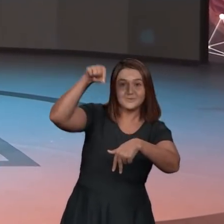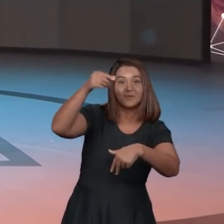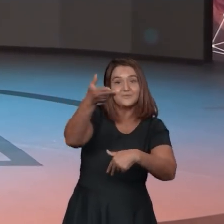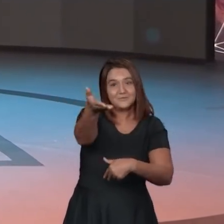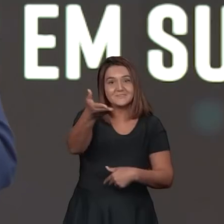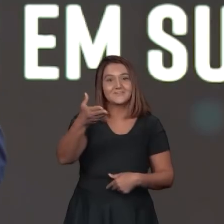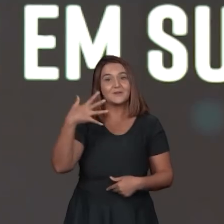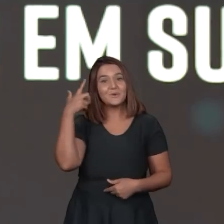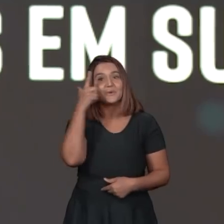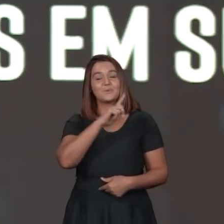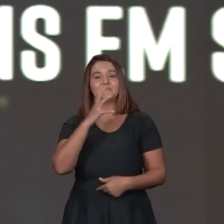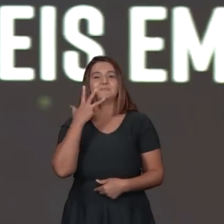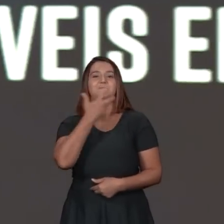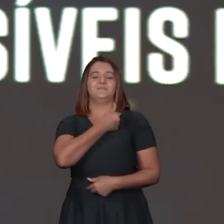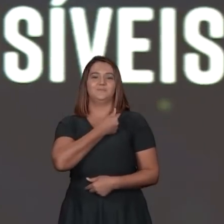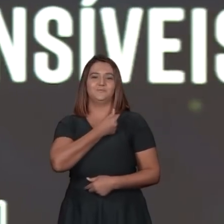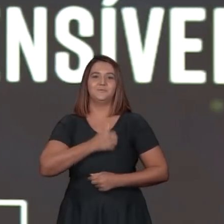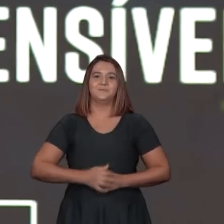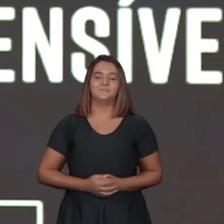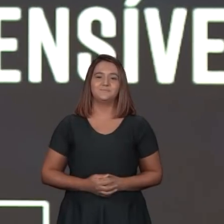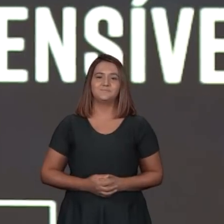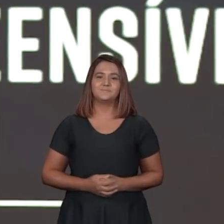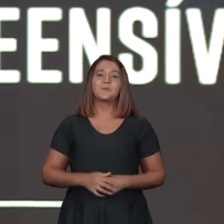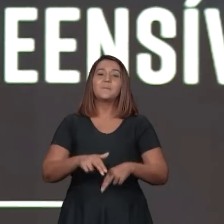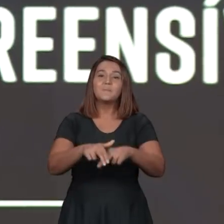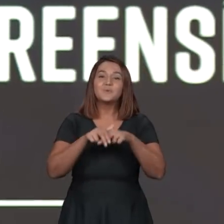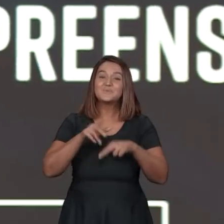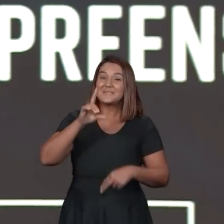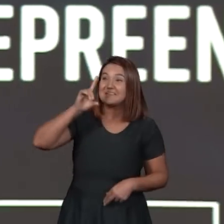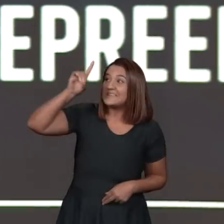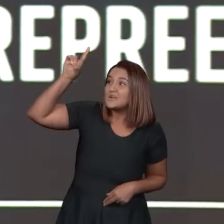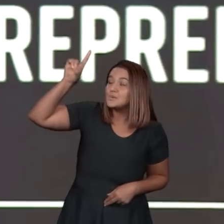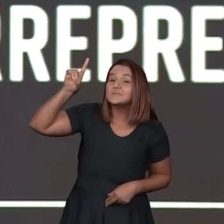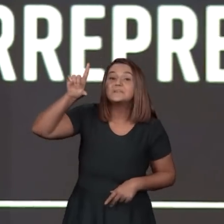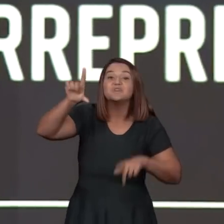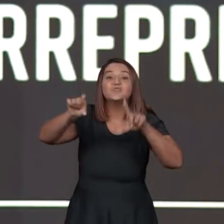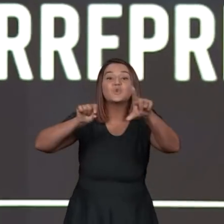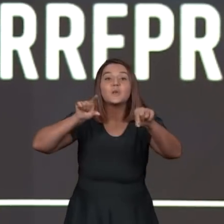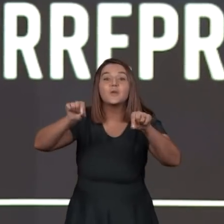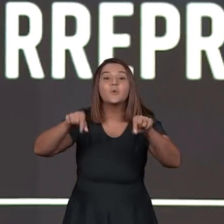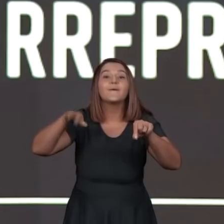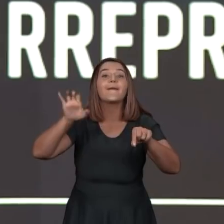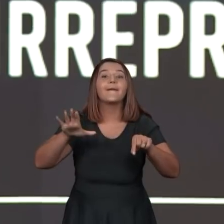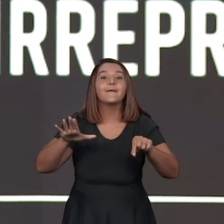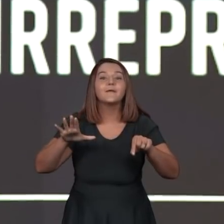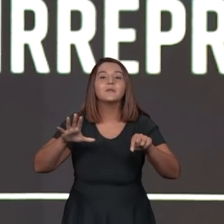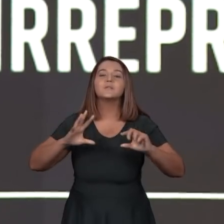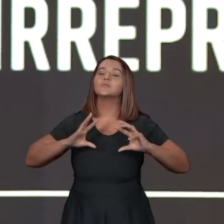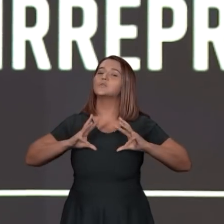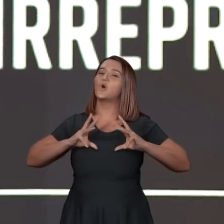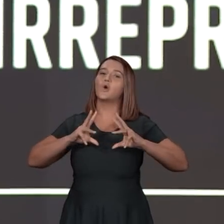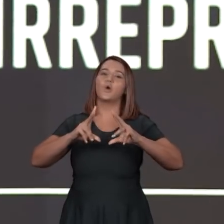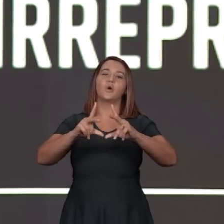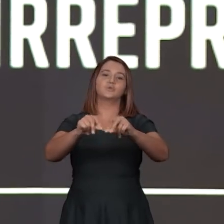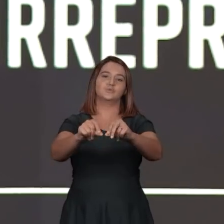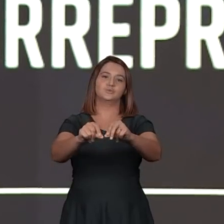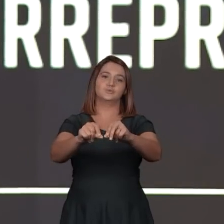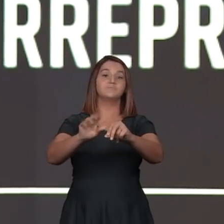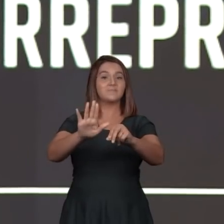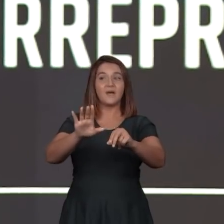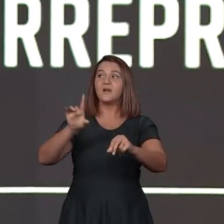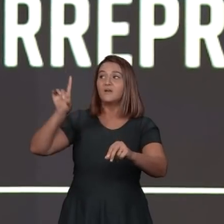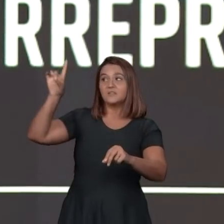apresentar? Eu digo que Deus escolheu a todos para a salvação. Mas a escolha de Deus pode ser